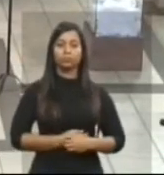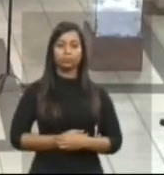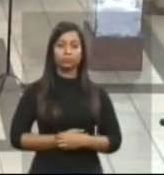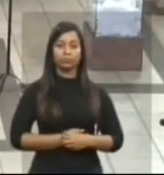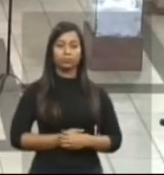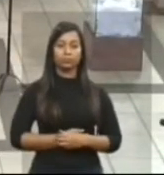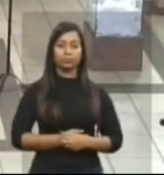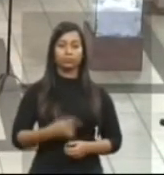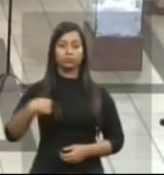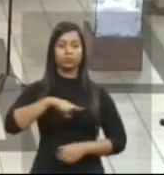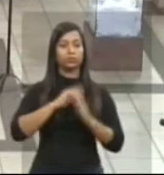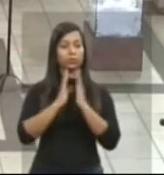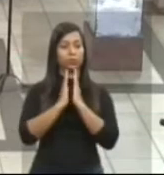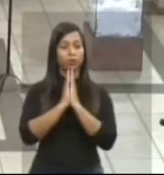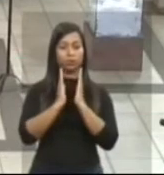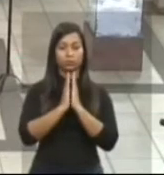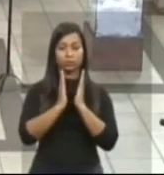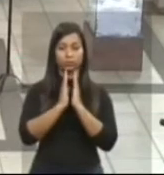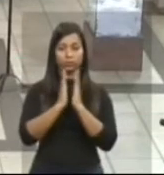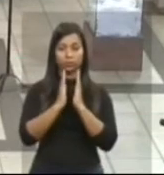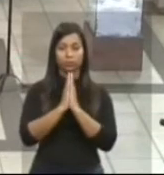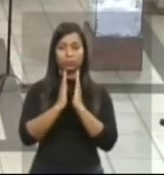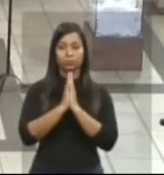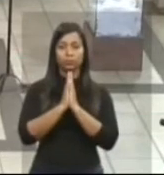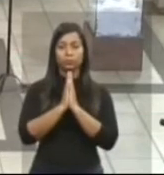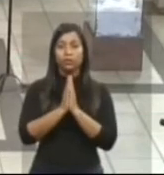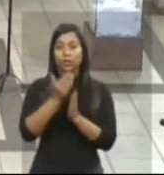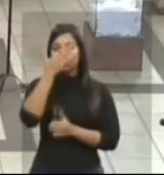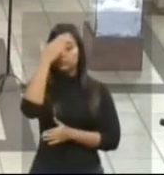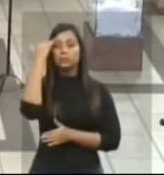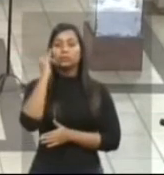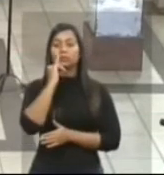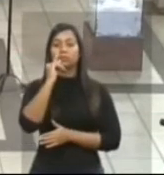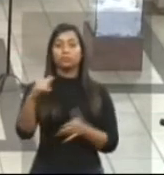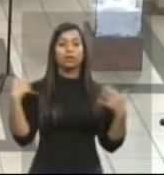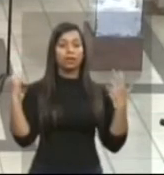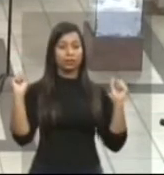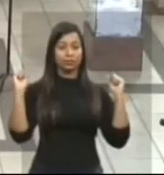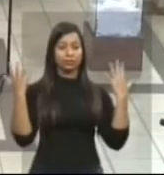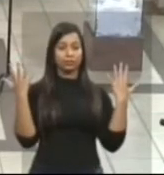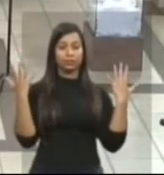nossa oração da Assembleia. Eu me esqueci de anunciar o aniversário